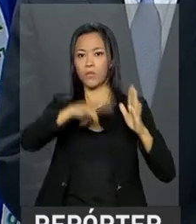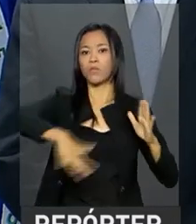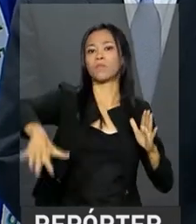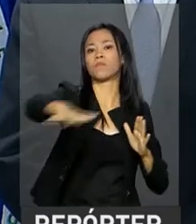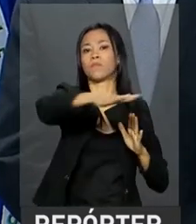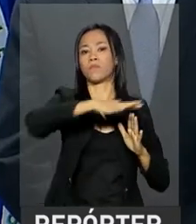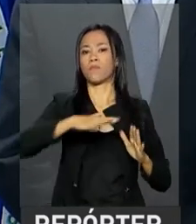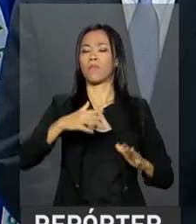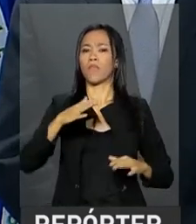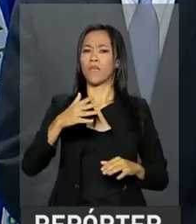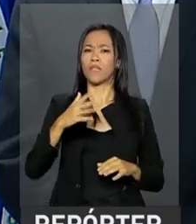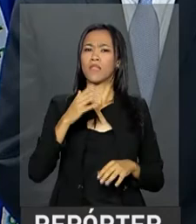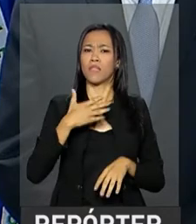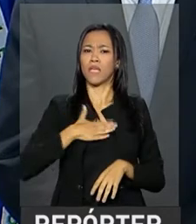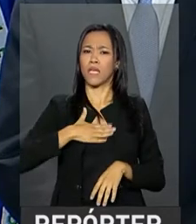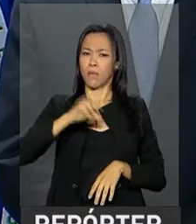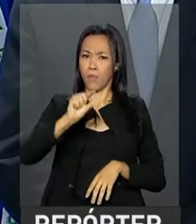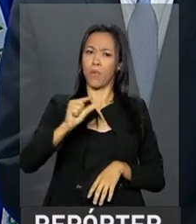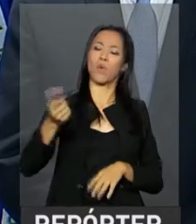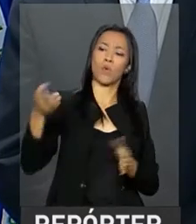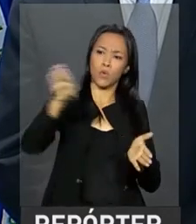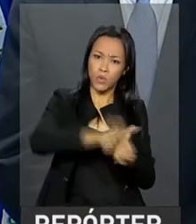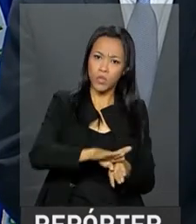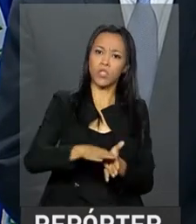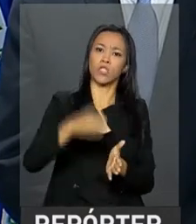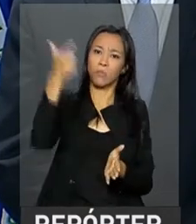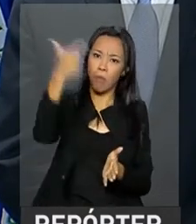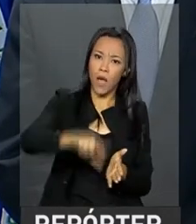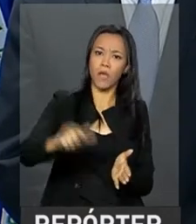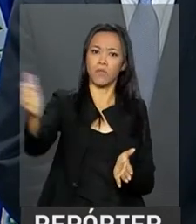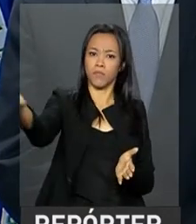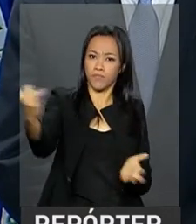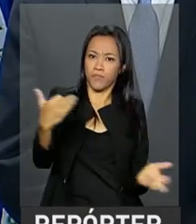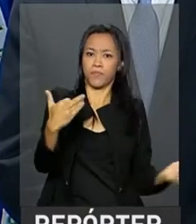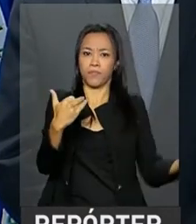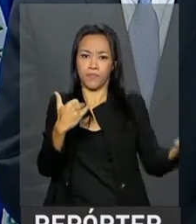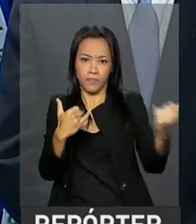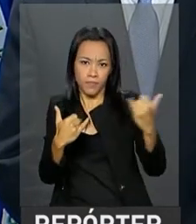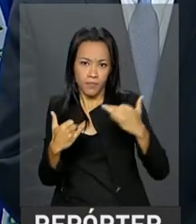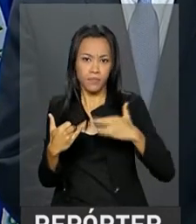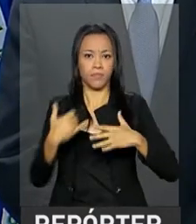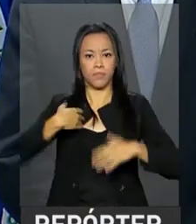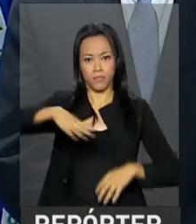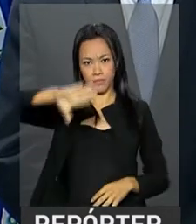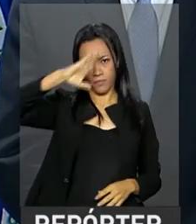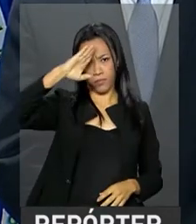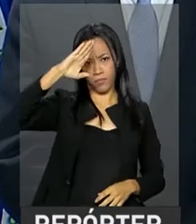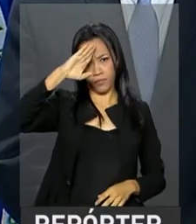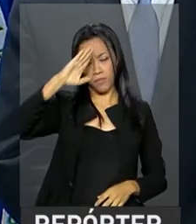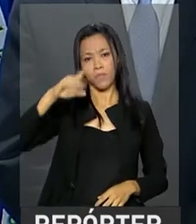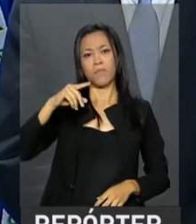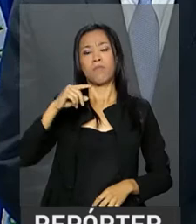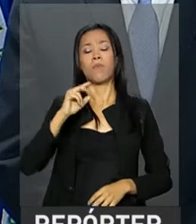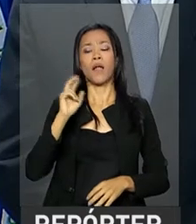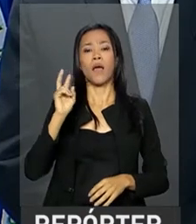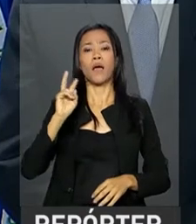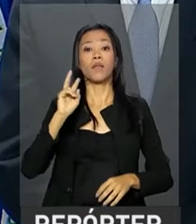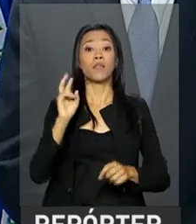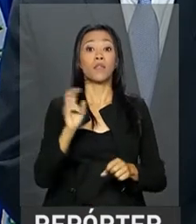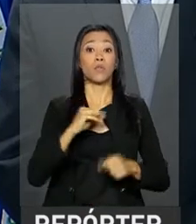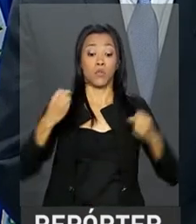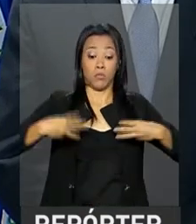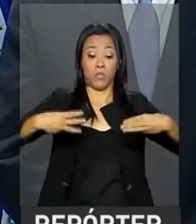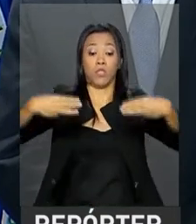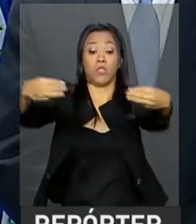logo mais estão chegando tropas para assegurar que os prédios dos